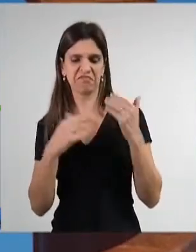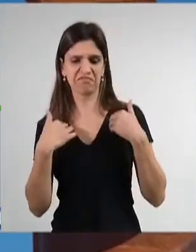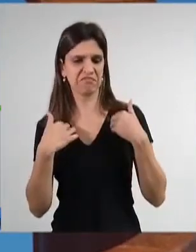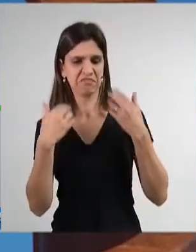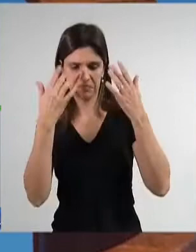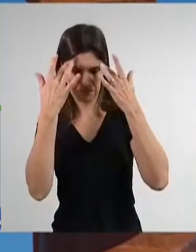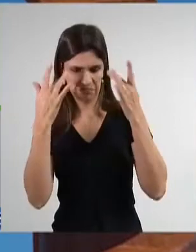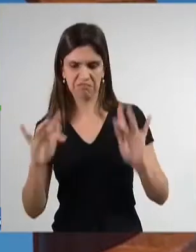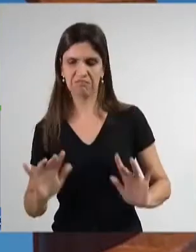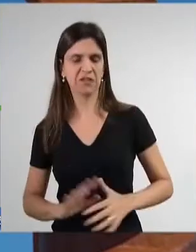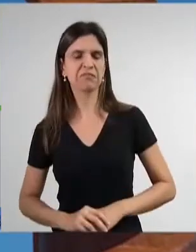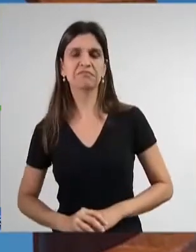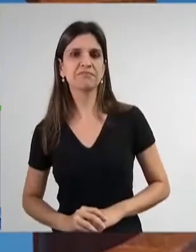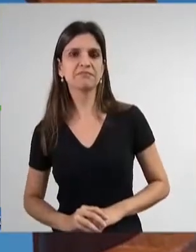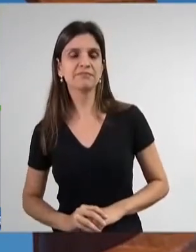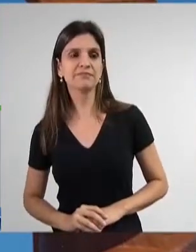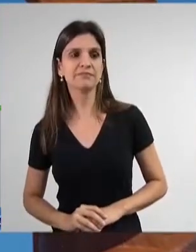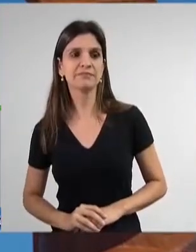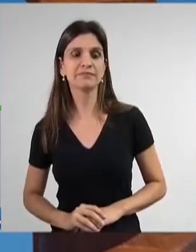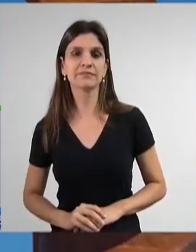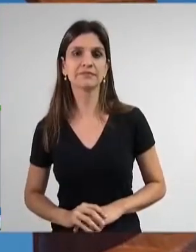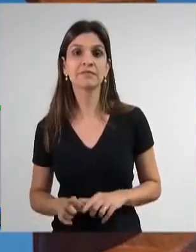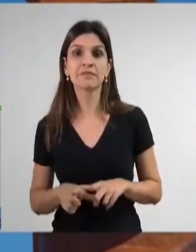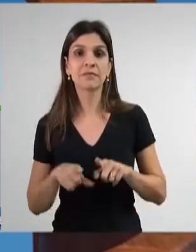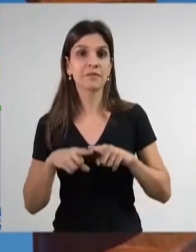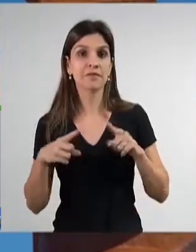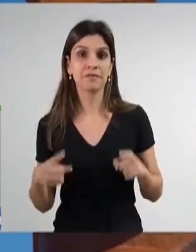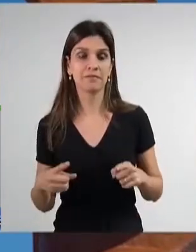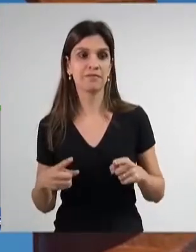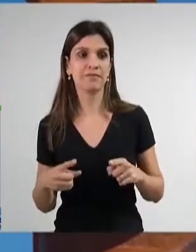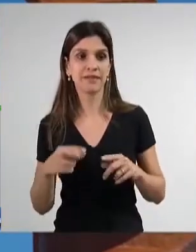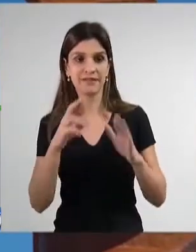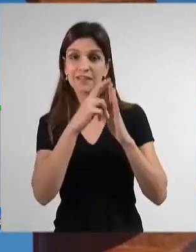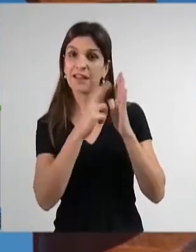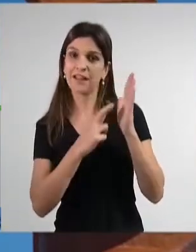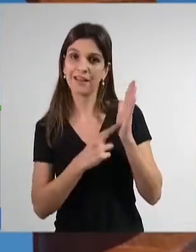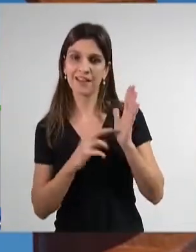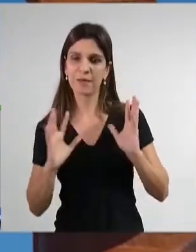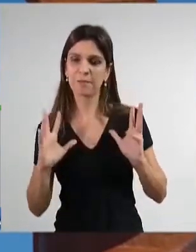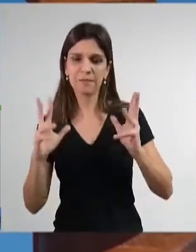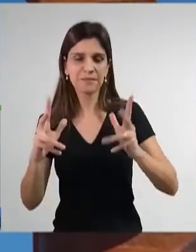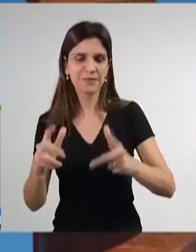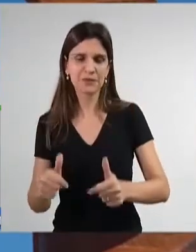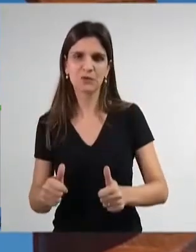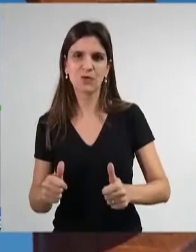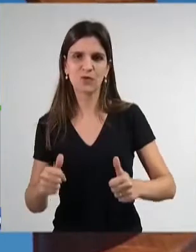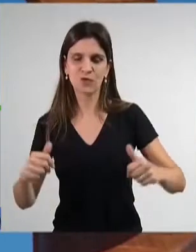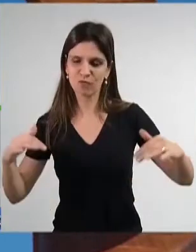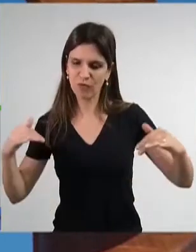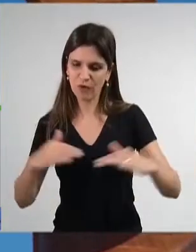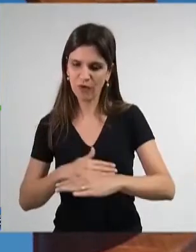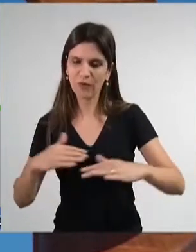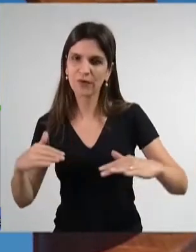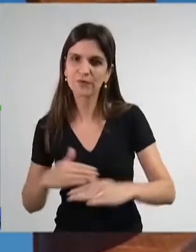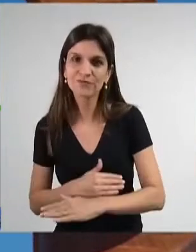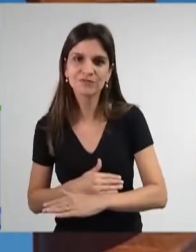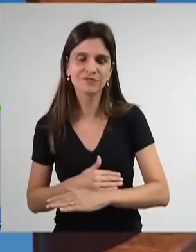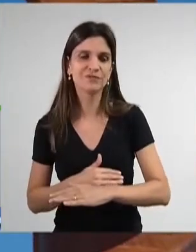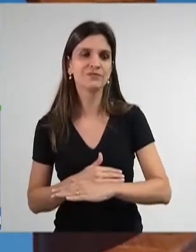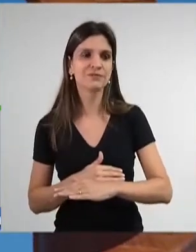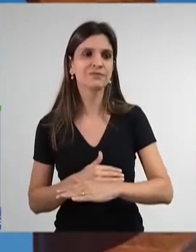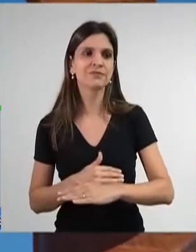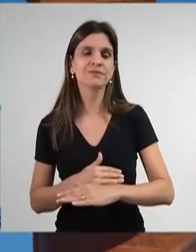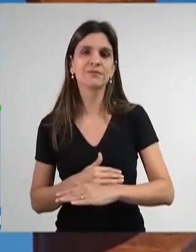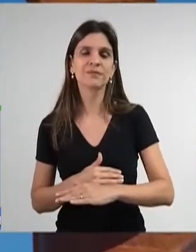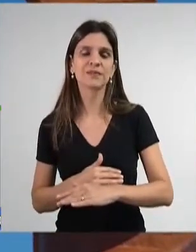moto, motociclista, da mesma forma. E os veículos, claro, os veículos de passeio ou tráfego pesado, evidente